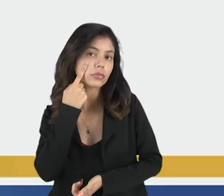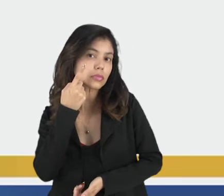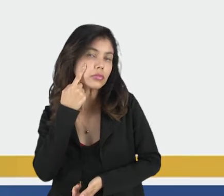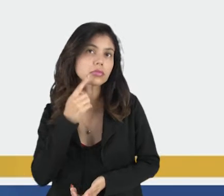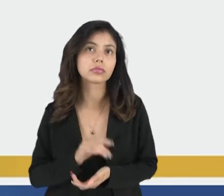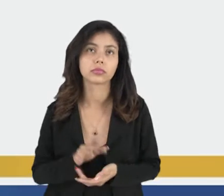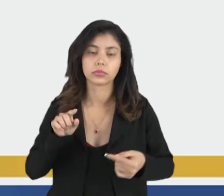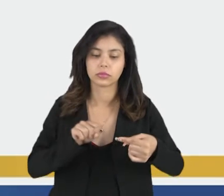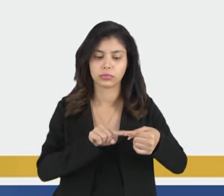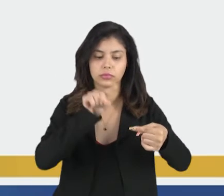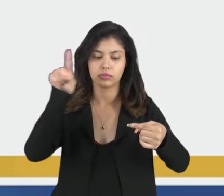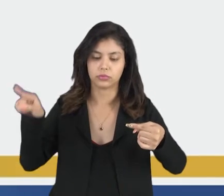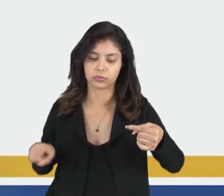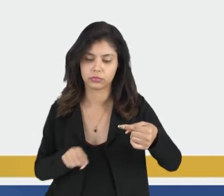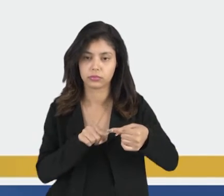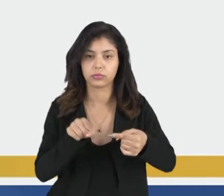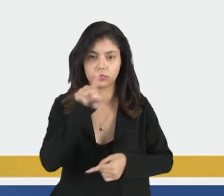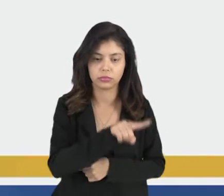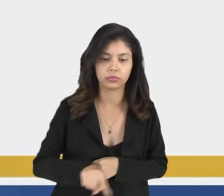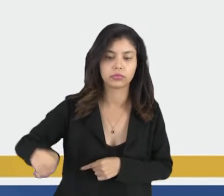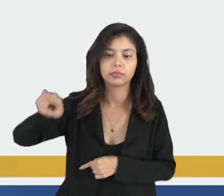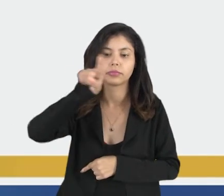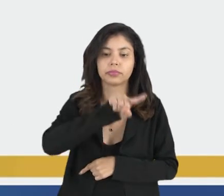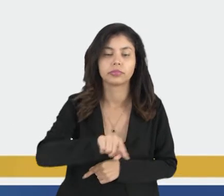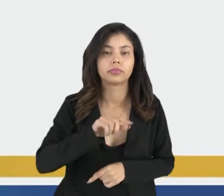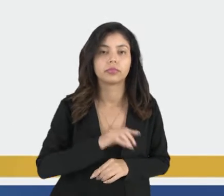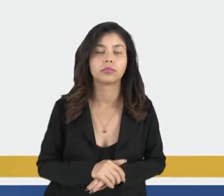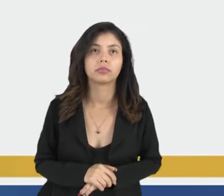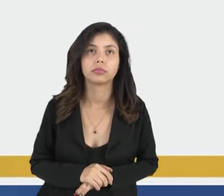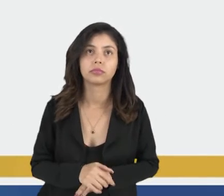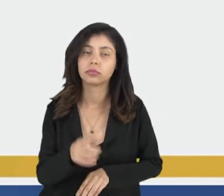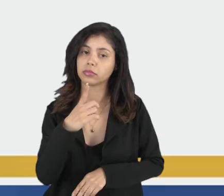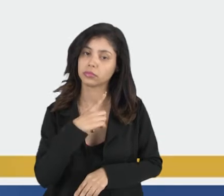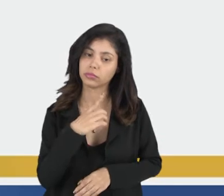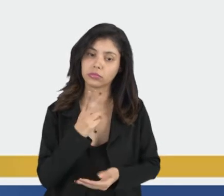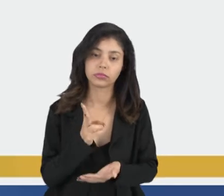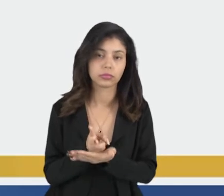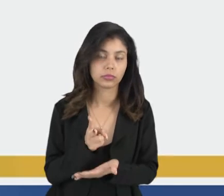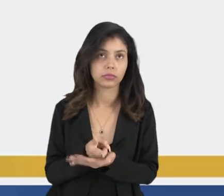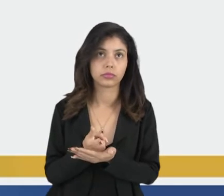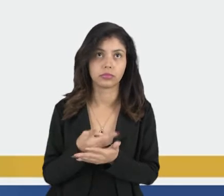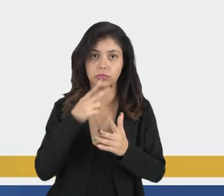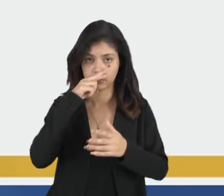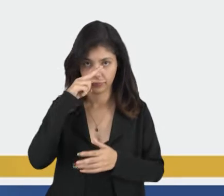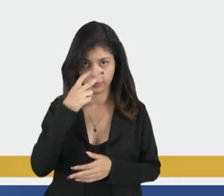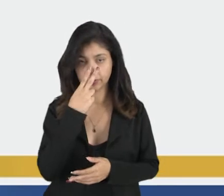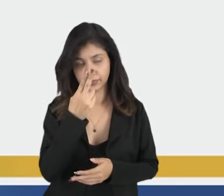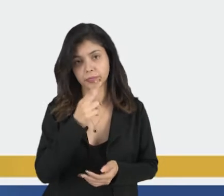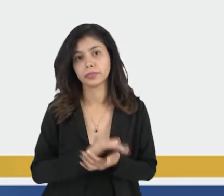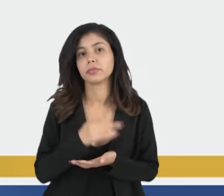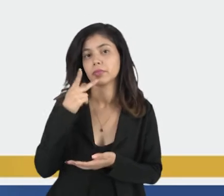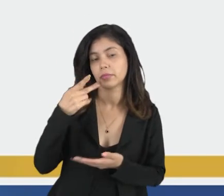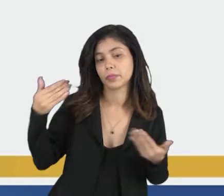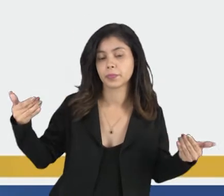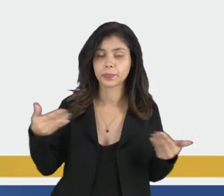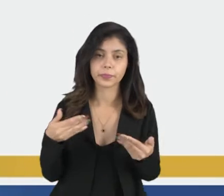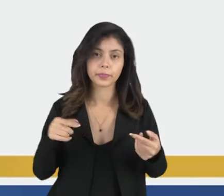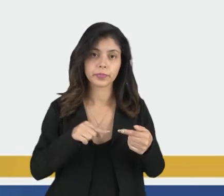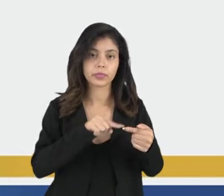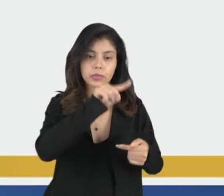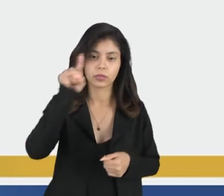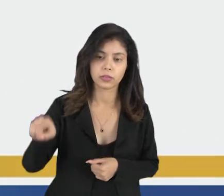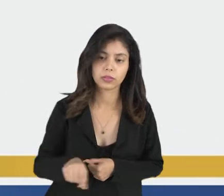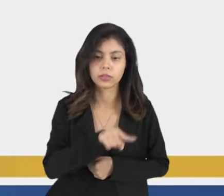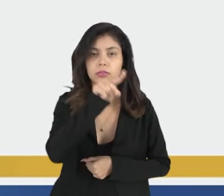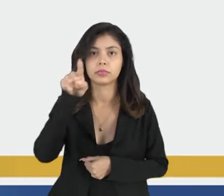a circunferência e o círculo, tem a mesma semelhança. Só que nós vamos falar agora do círculo.